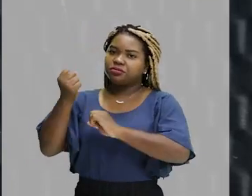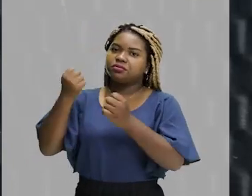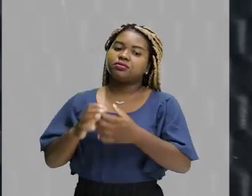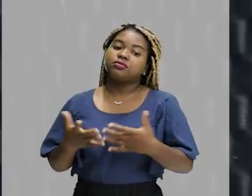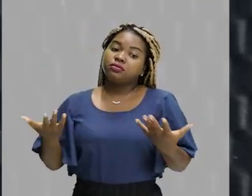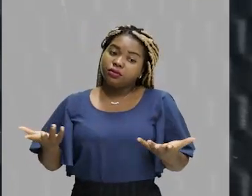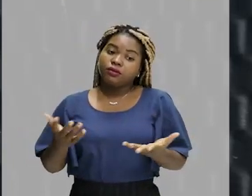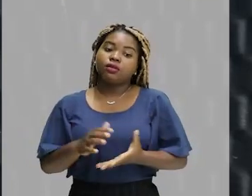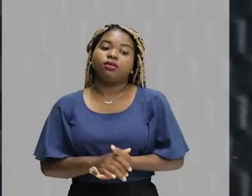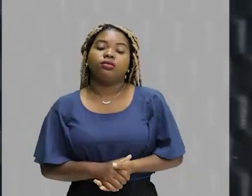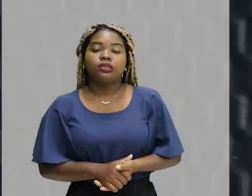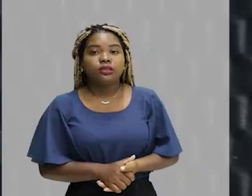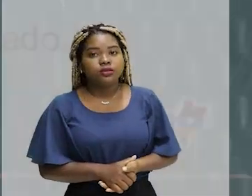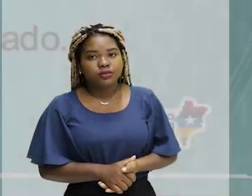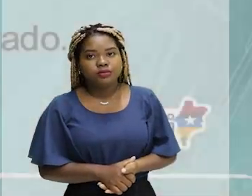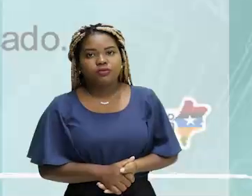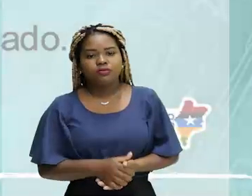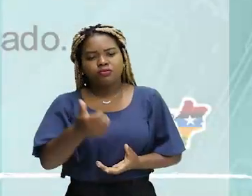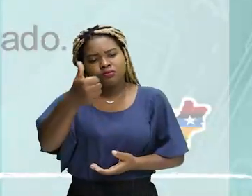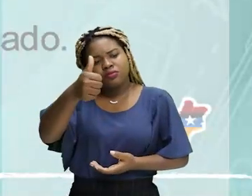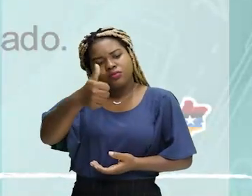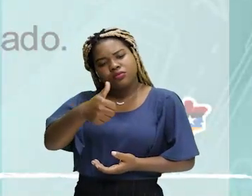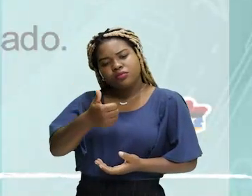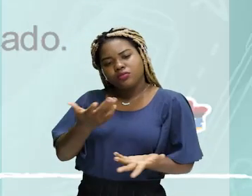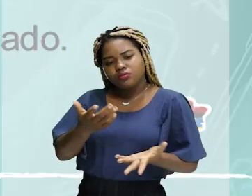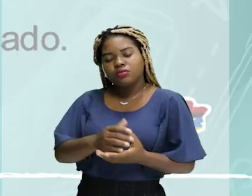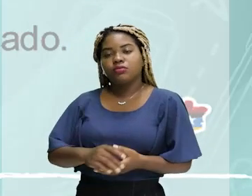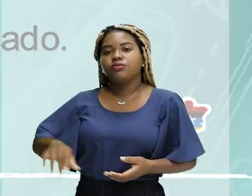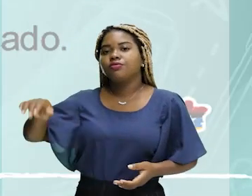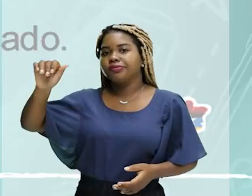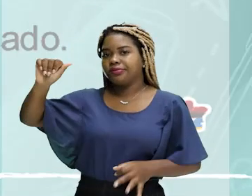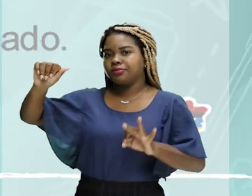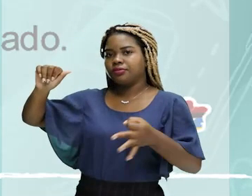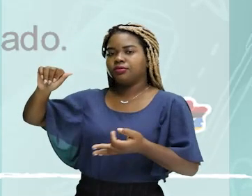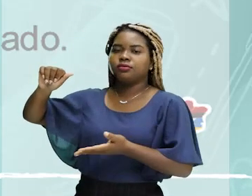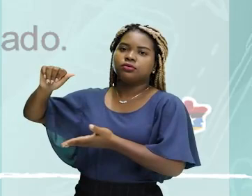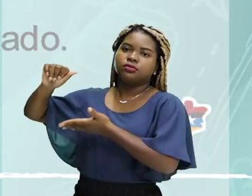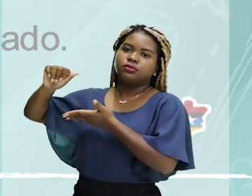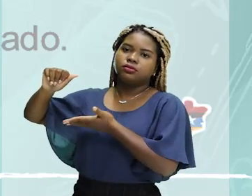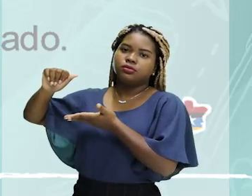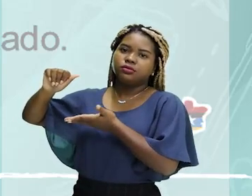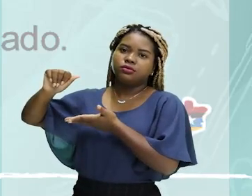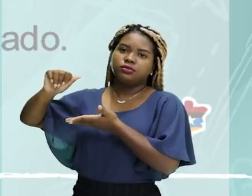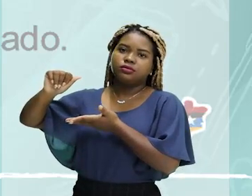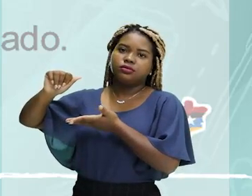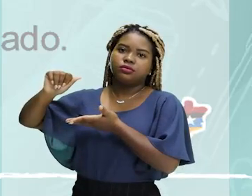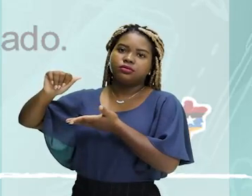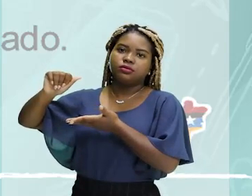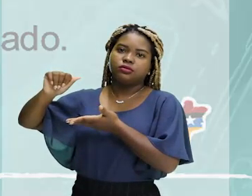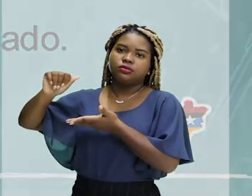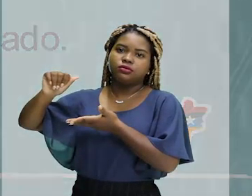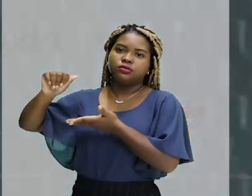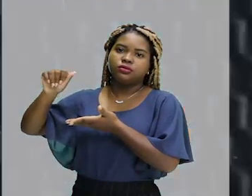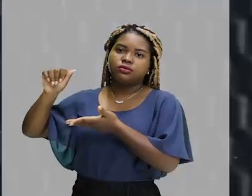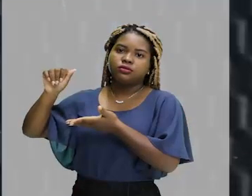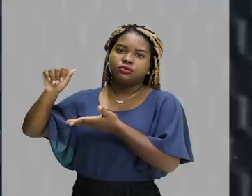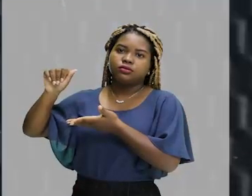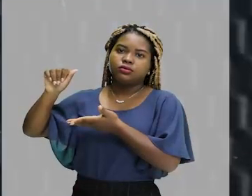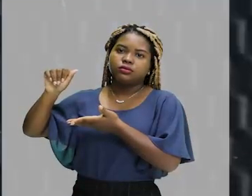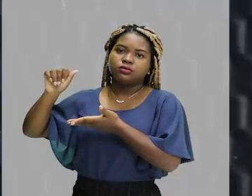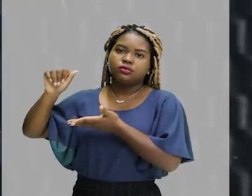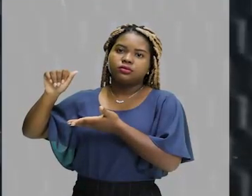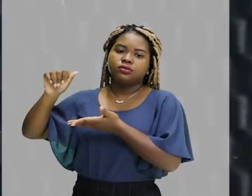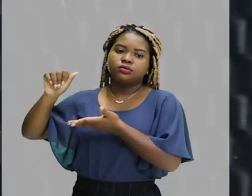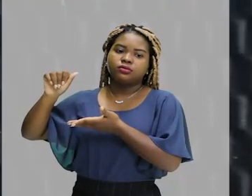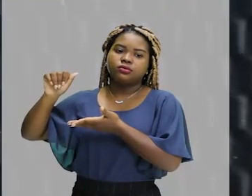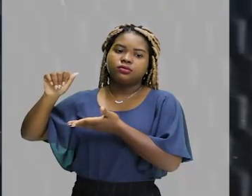uma questão de bom senso, nós vamos ficar aqui com a nossa letra A. Então, marque para você a letra A. A letra A vem como a nossa